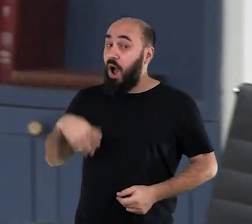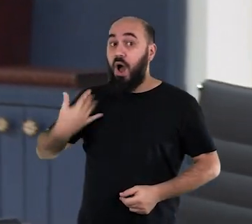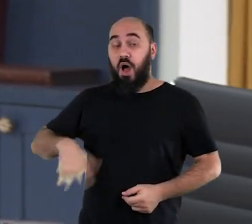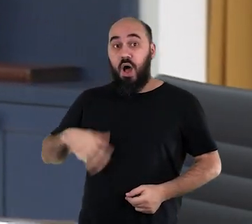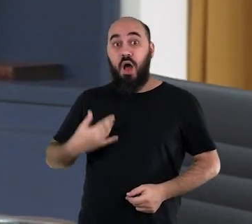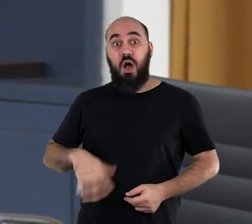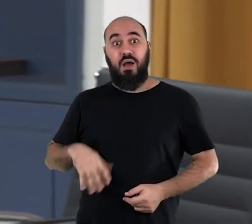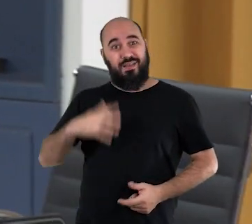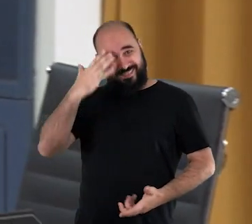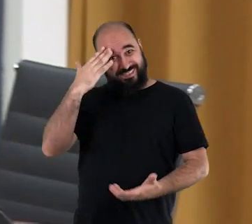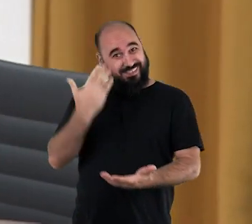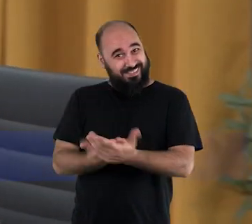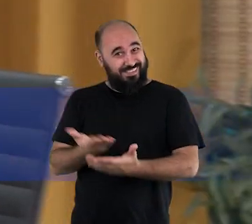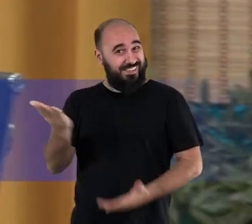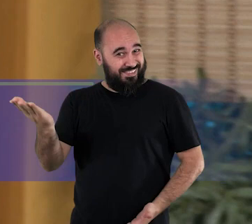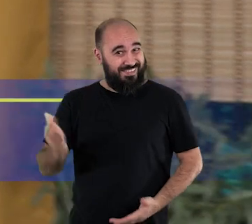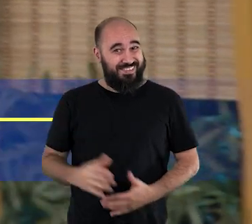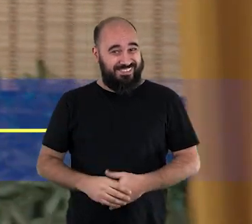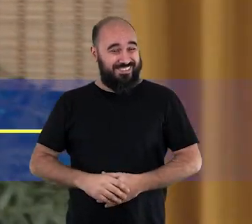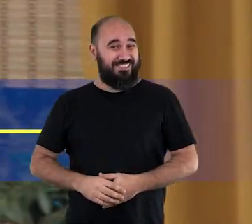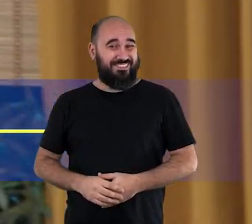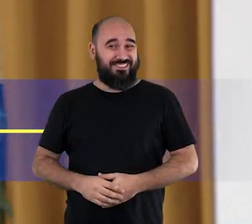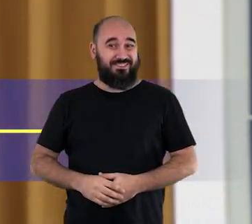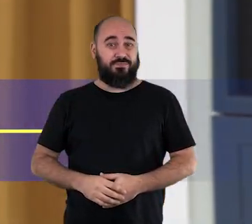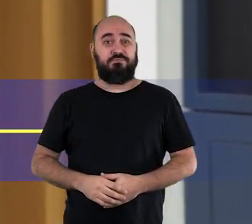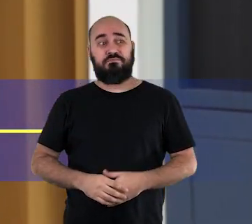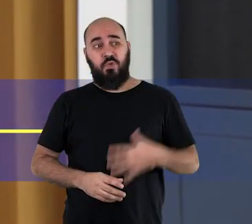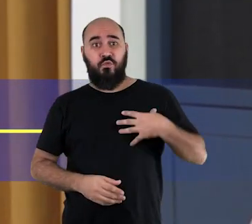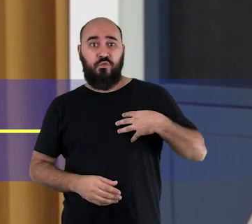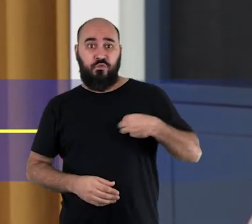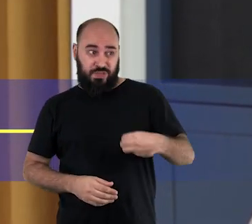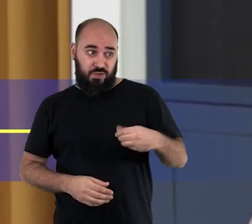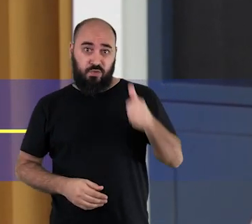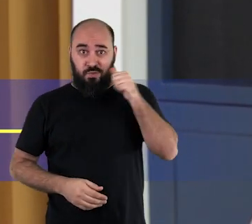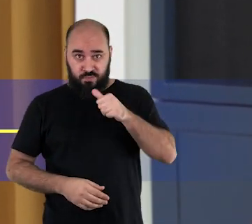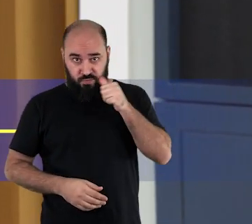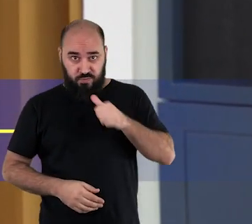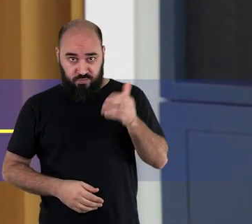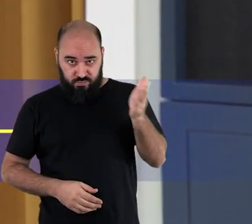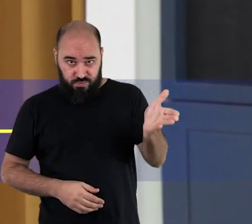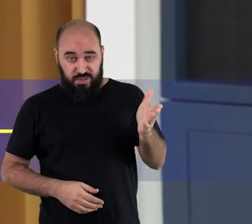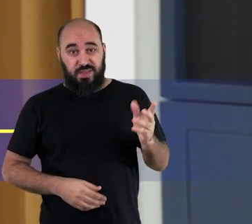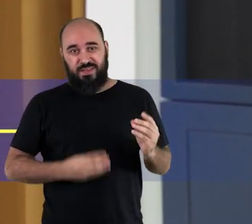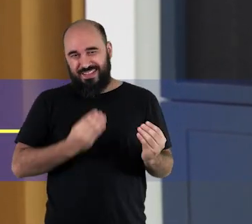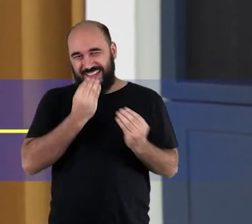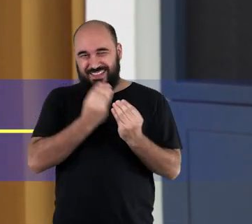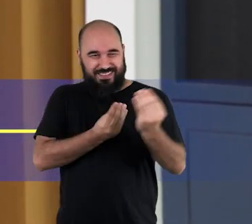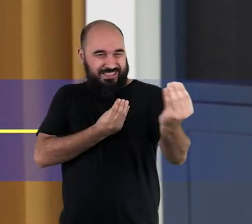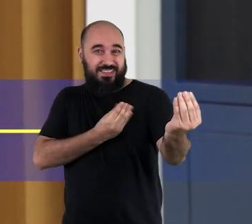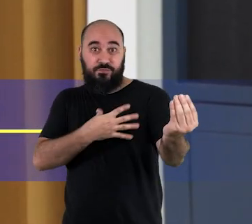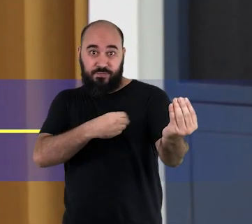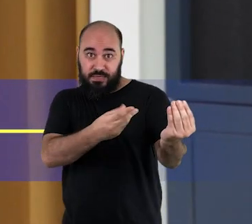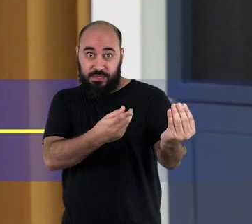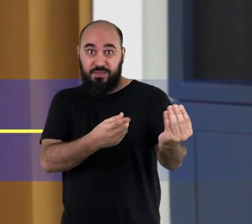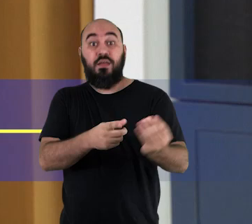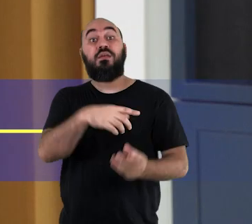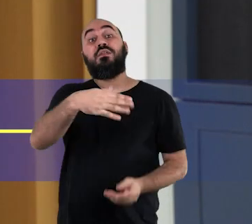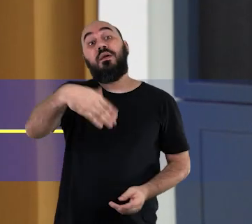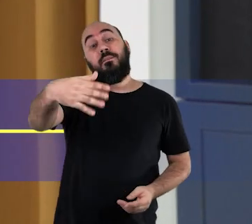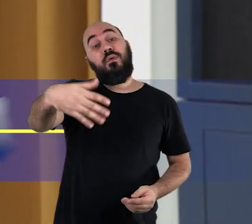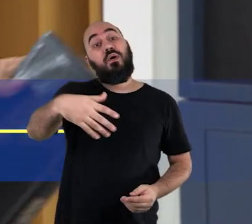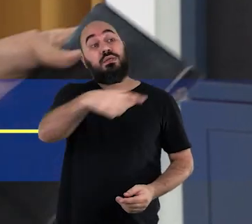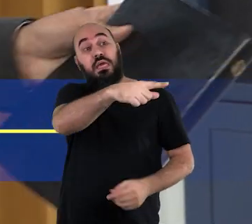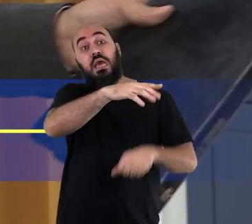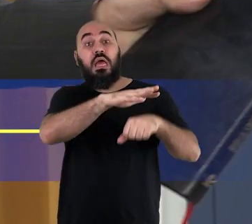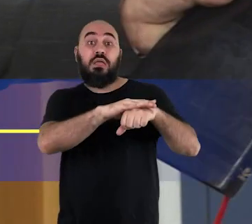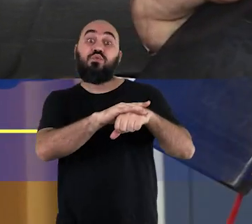está escrito que o filho daquela senhora, filho único daquela senhora viúva, adoeceu e morreu. E